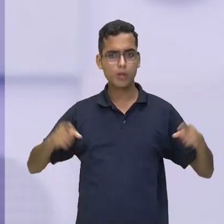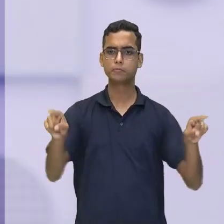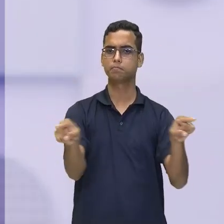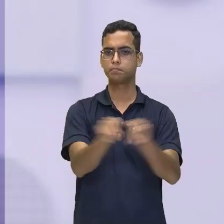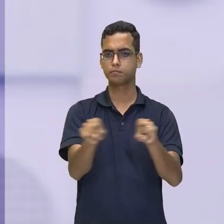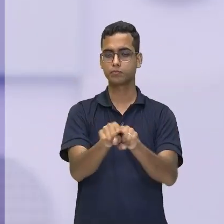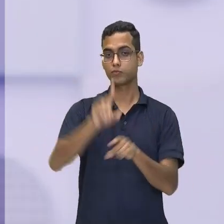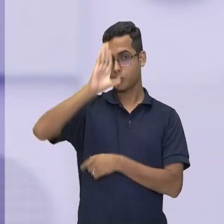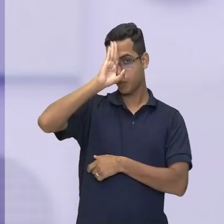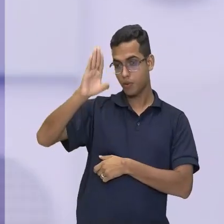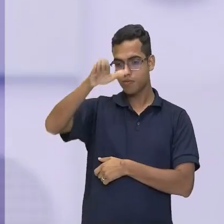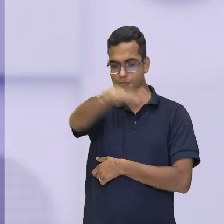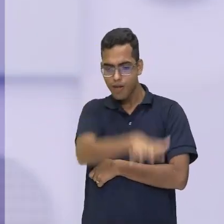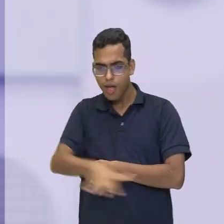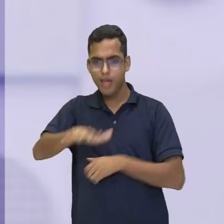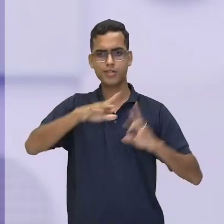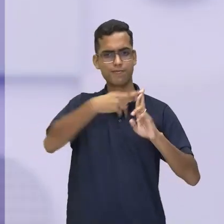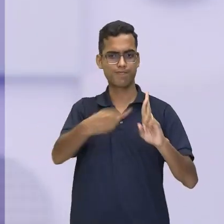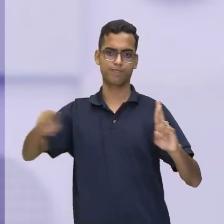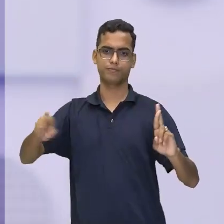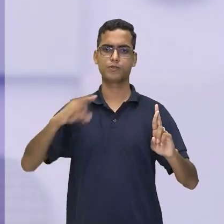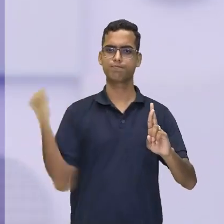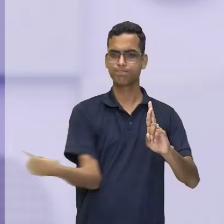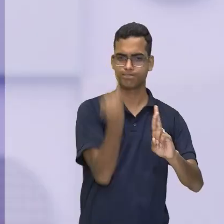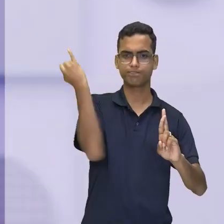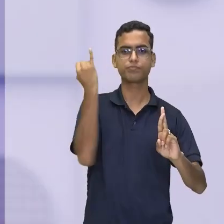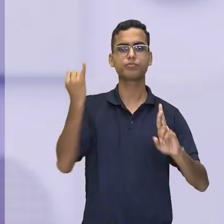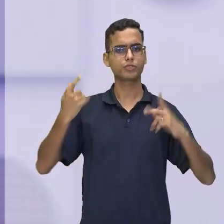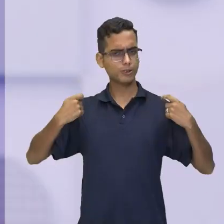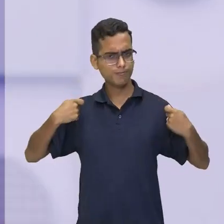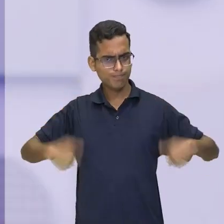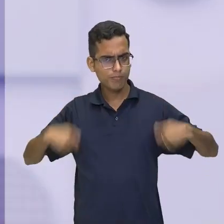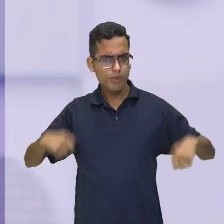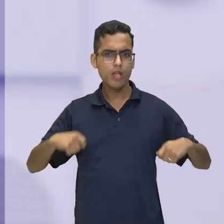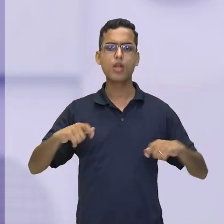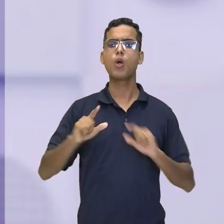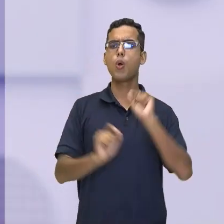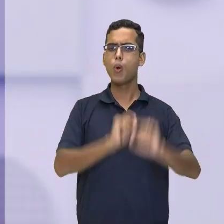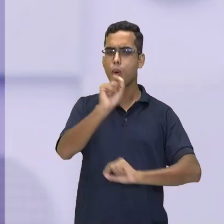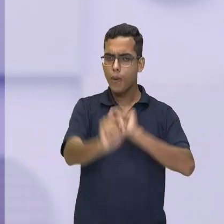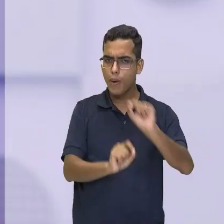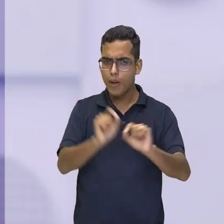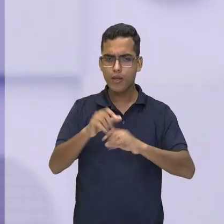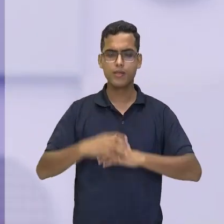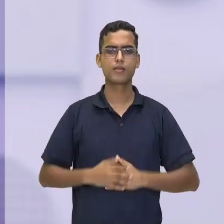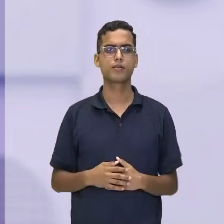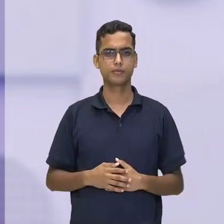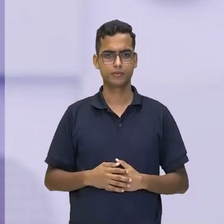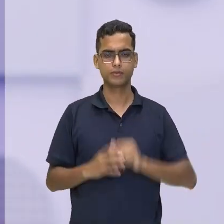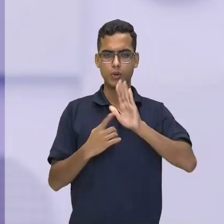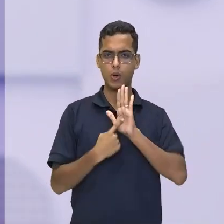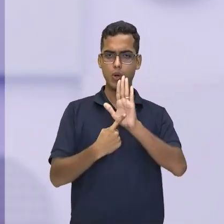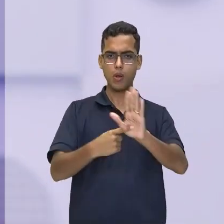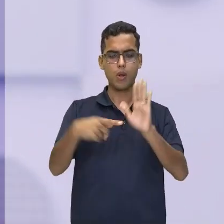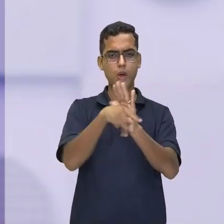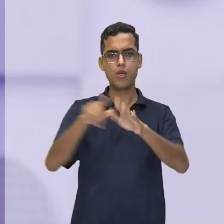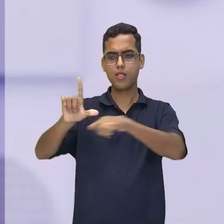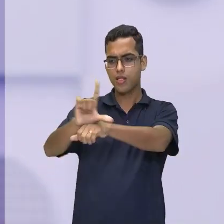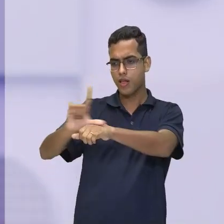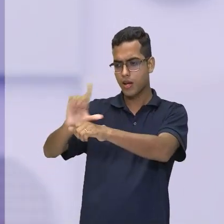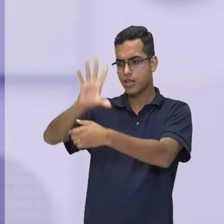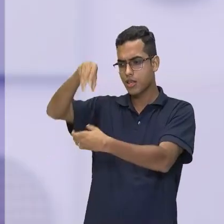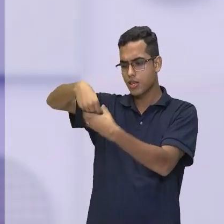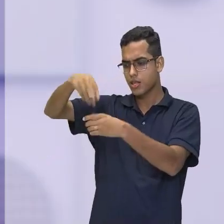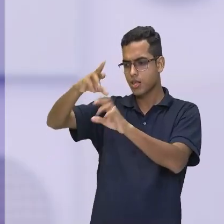dimensão religiosa. Por isso é que é tão necessária a presença, a figura do líder